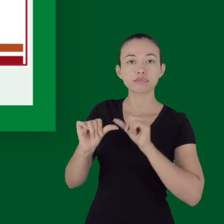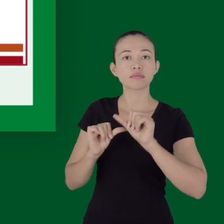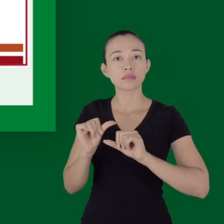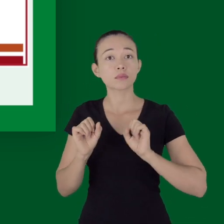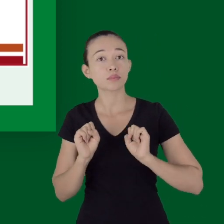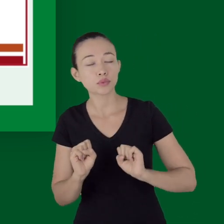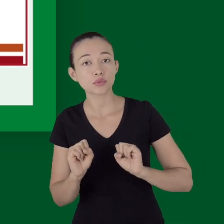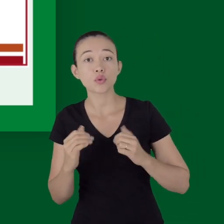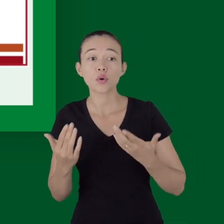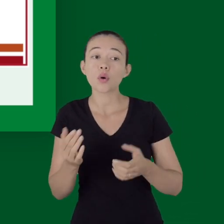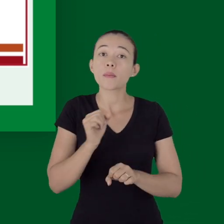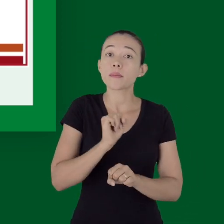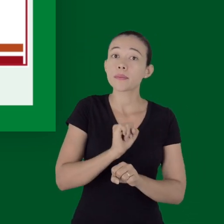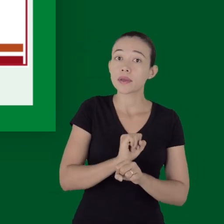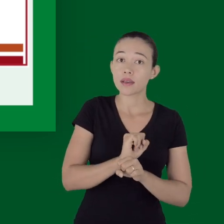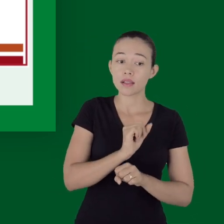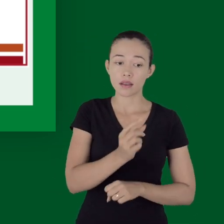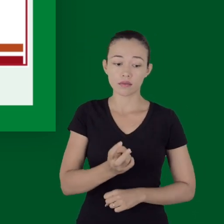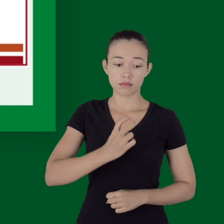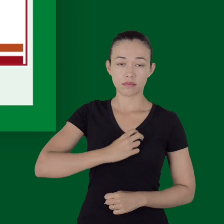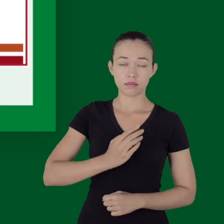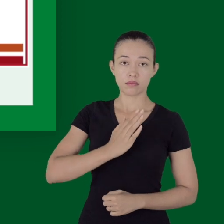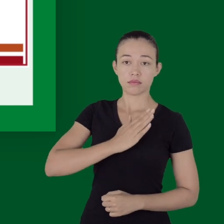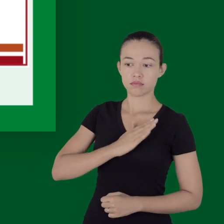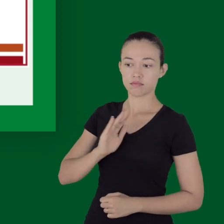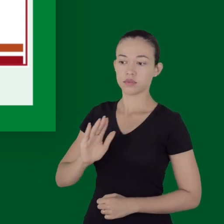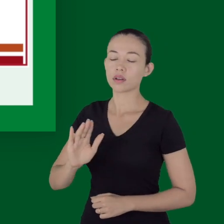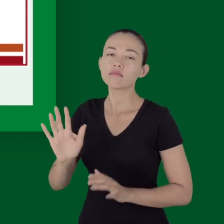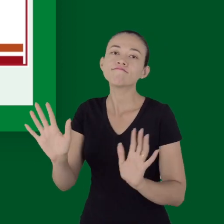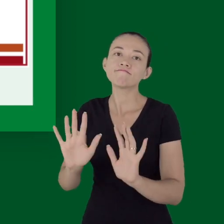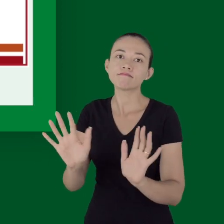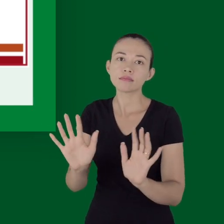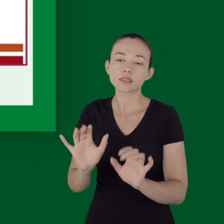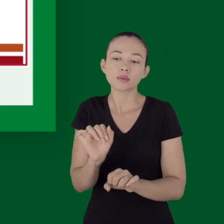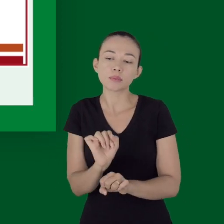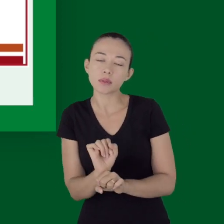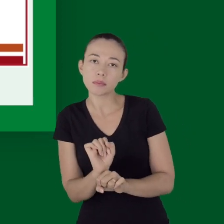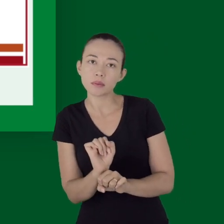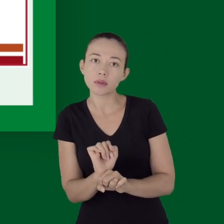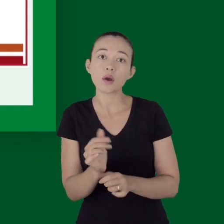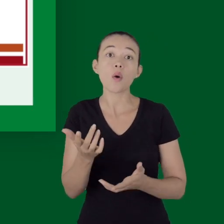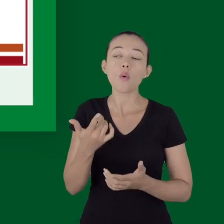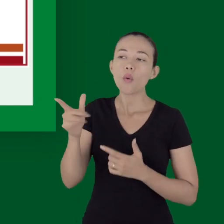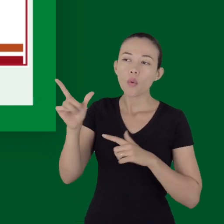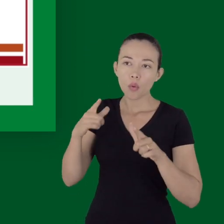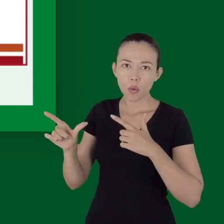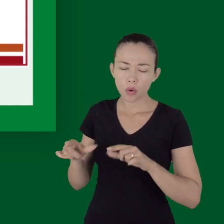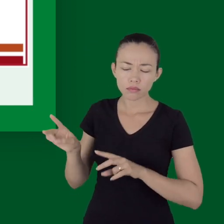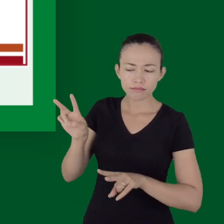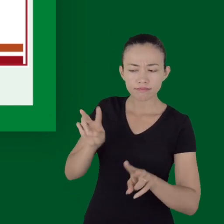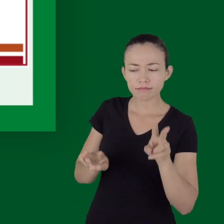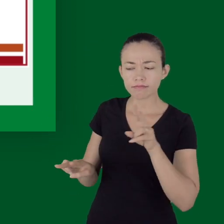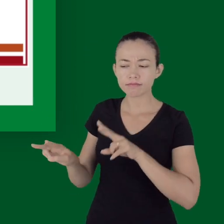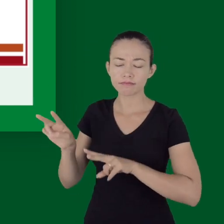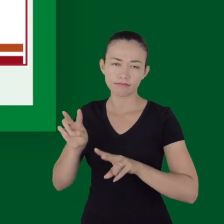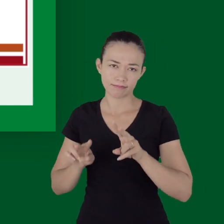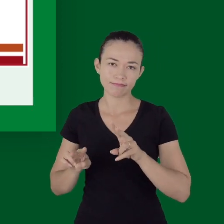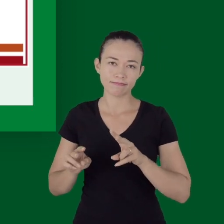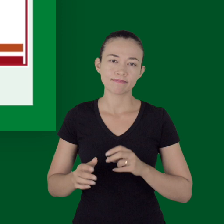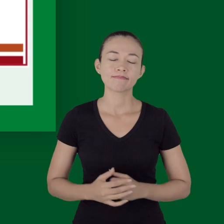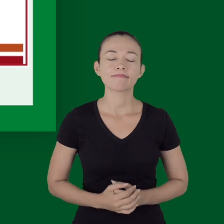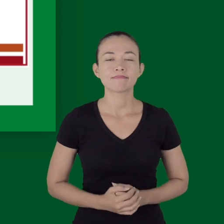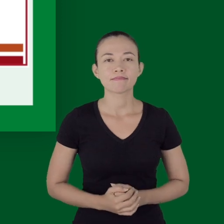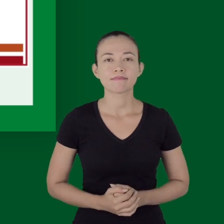um marcapasso, por exemplo, porque é reversível, ou até outras causas que a gente consegue ver quando a gente vê os sinais vitais do paciente, que